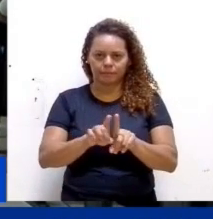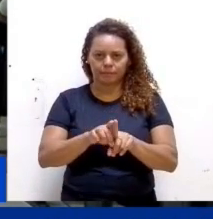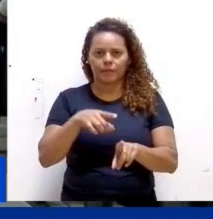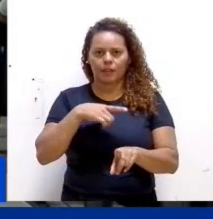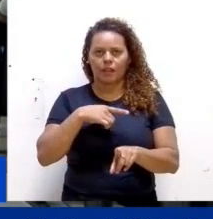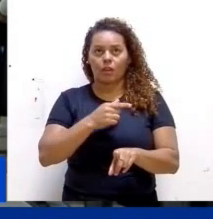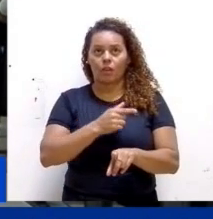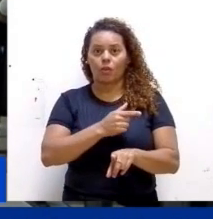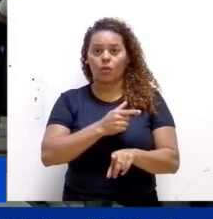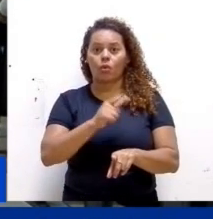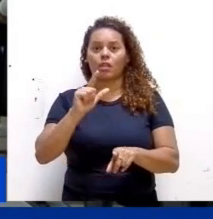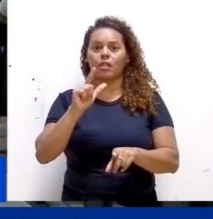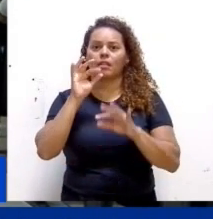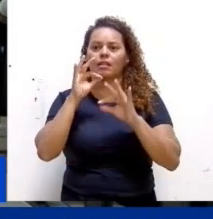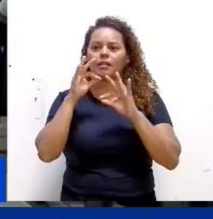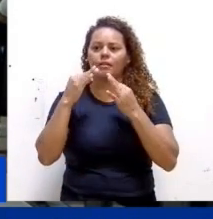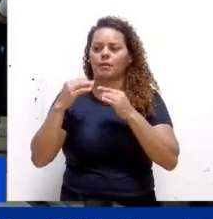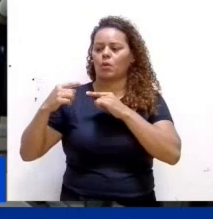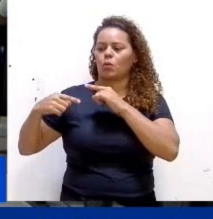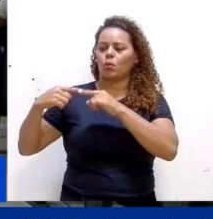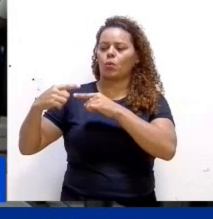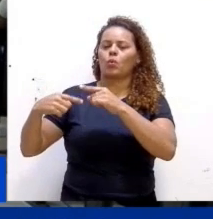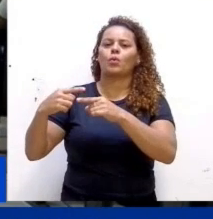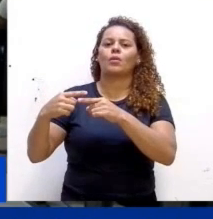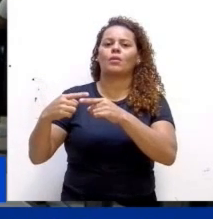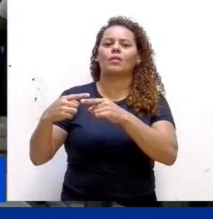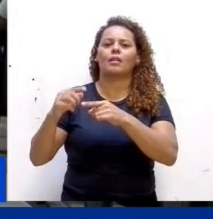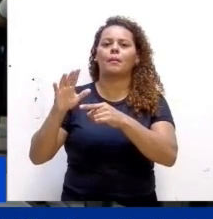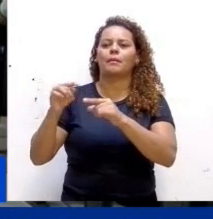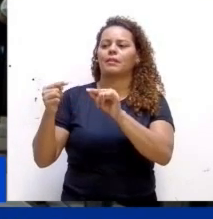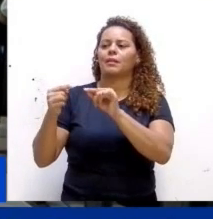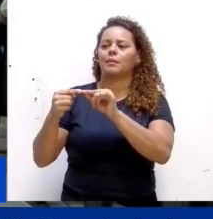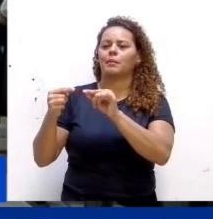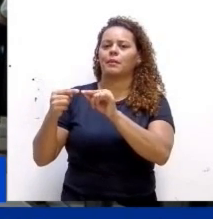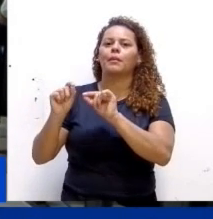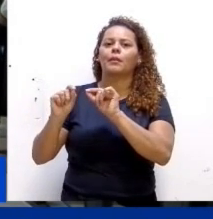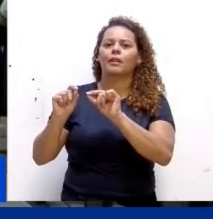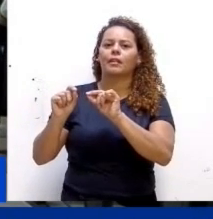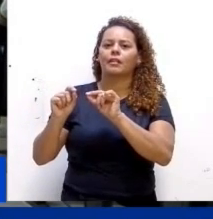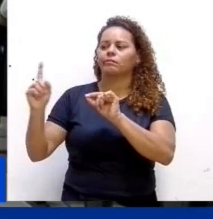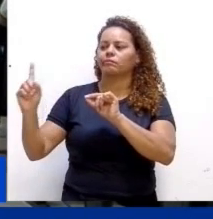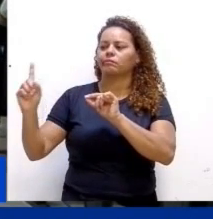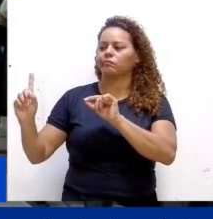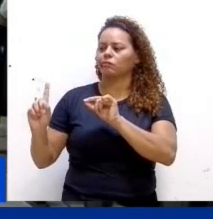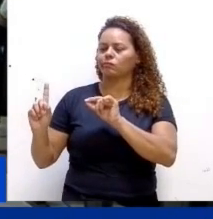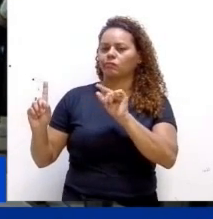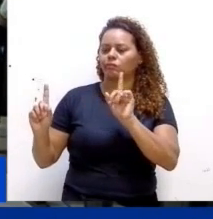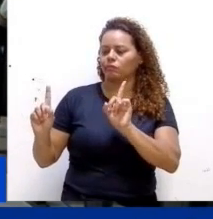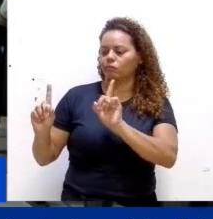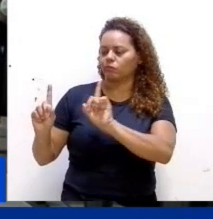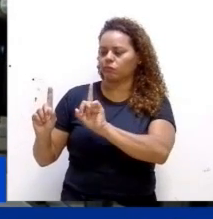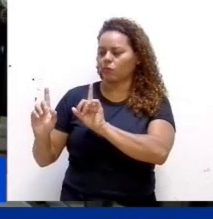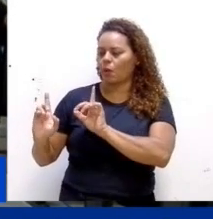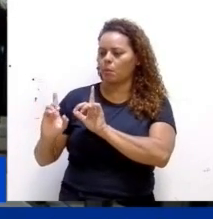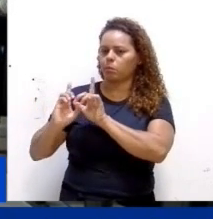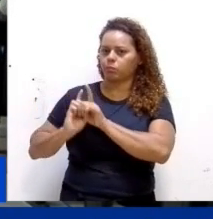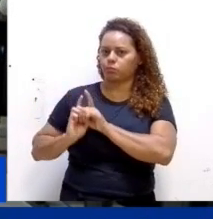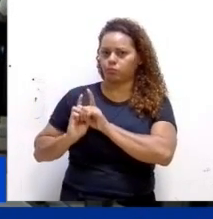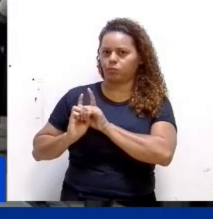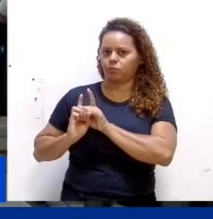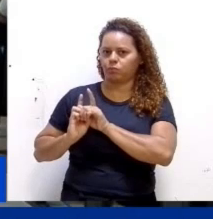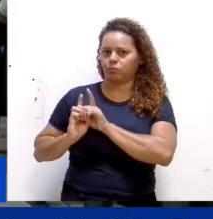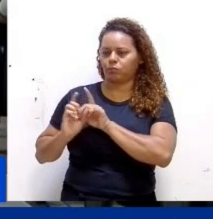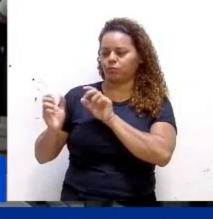com a palavra a palestrante Gabriela Valente. Uma união estável. Tico-tico no fubá, amasiado, amigado, que